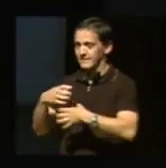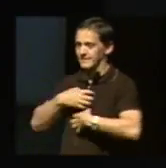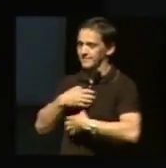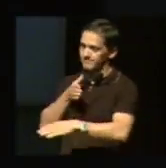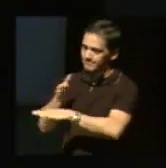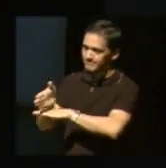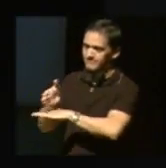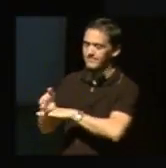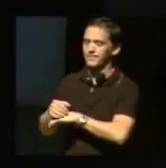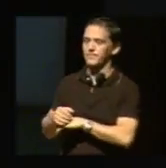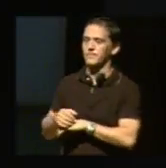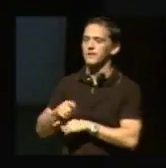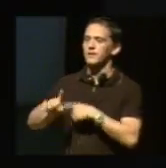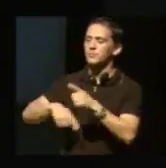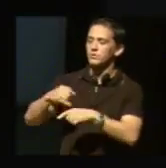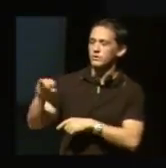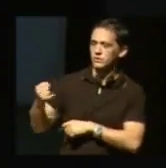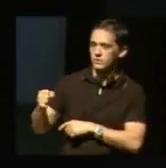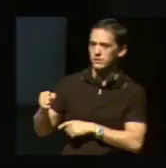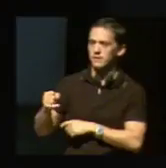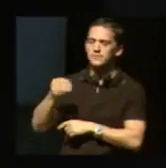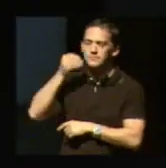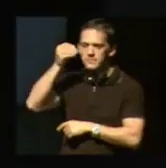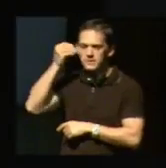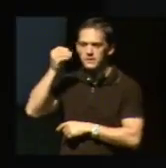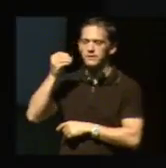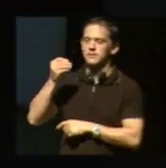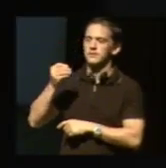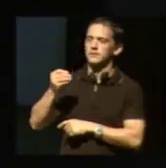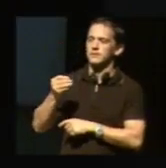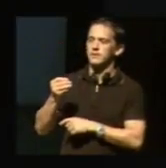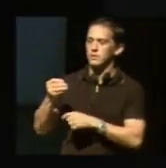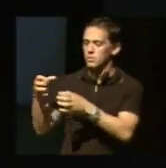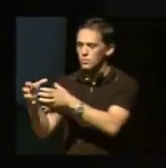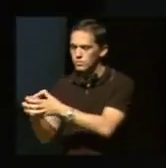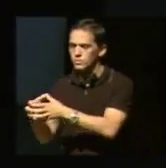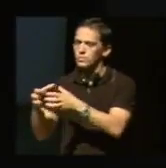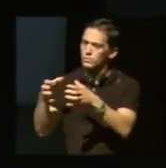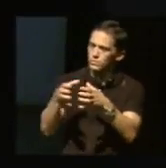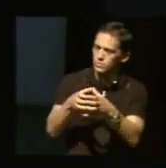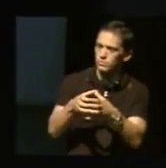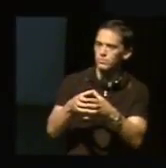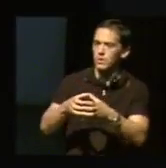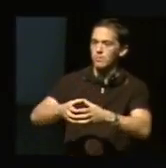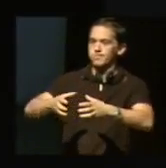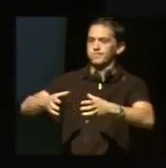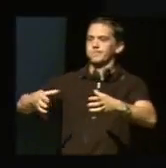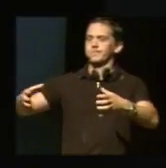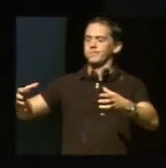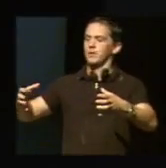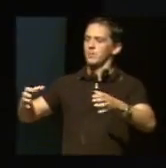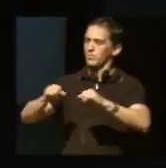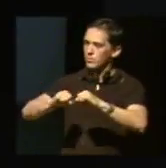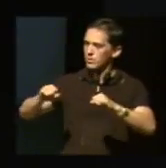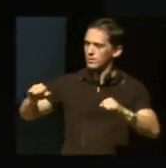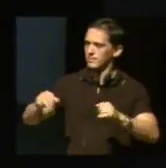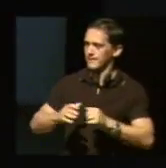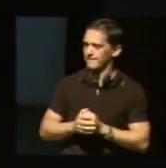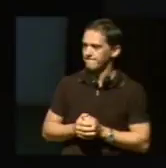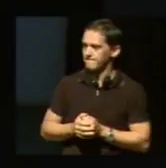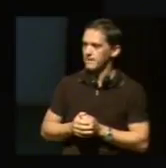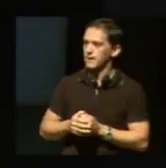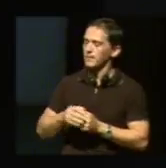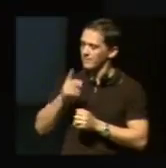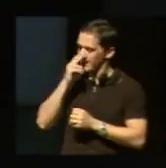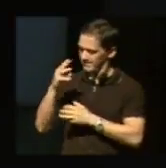uma experiência em janeiro, uma ou duas turmas, e pretendemos ampliar esse programa. Esse é um